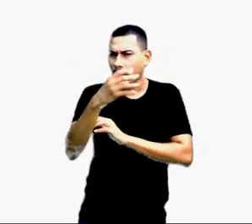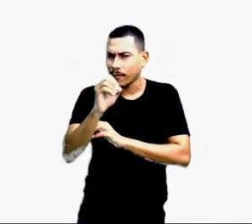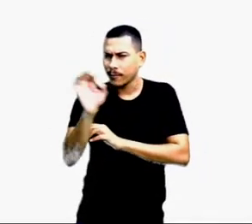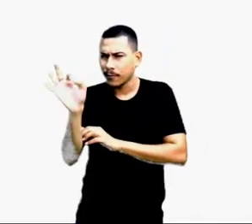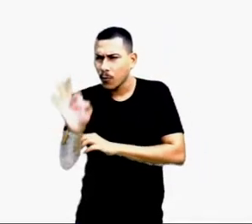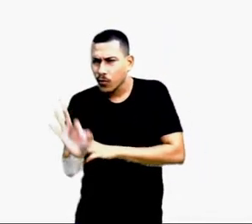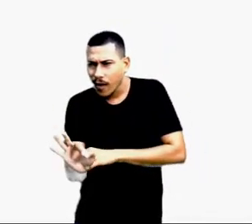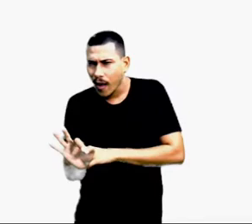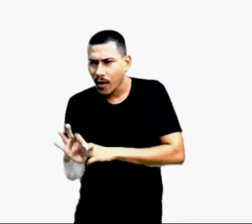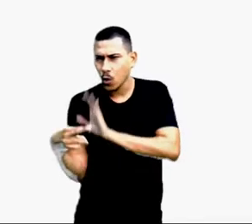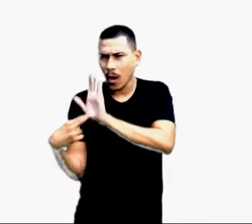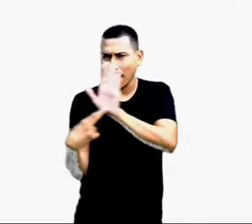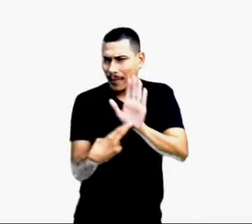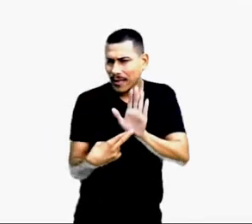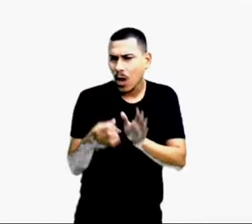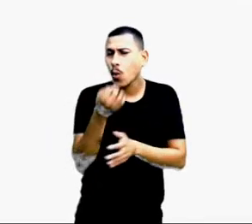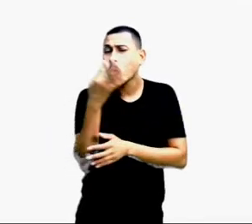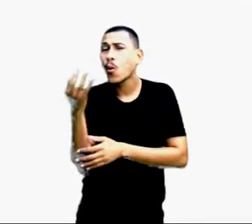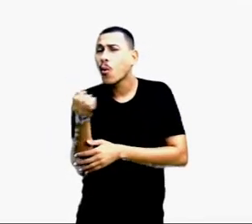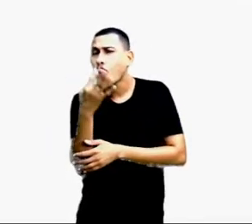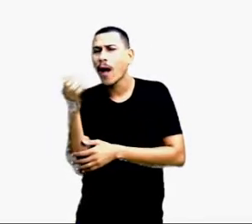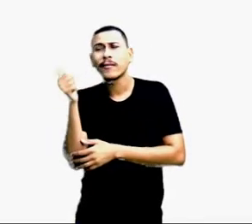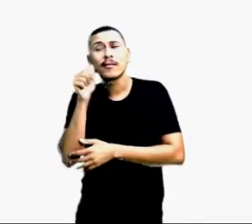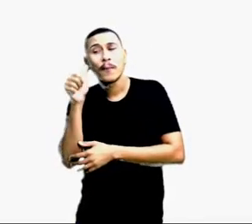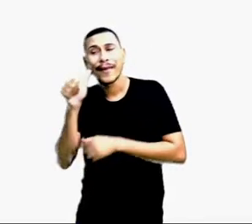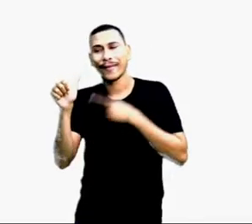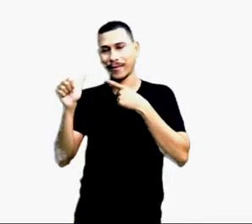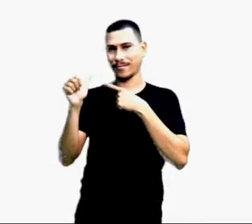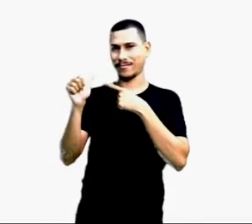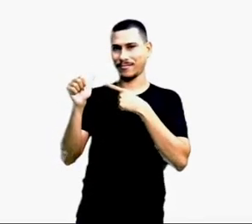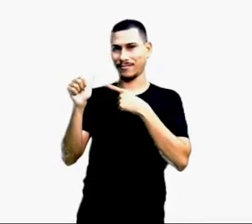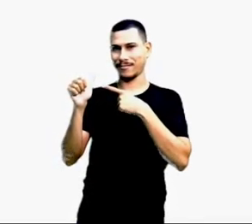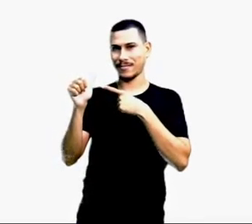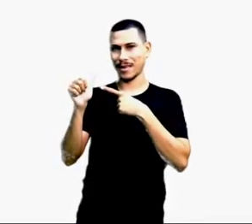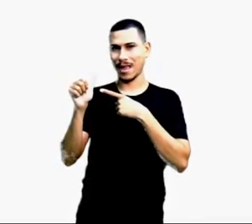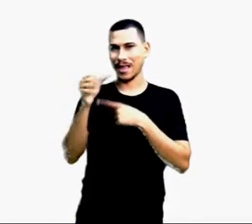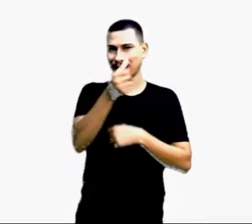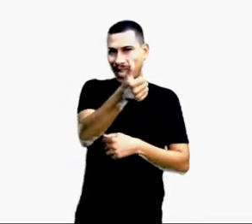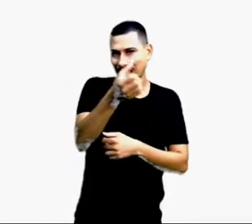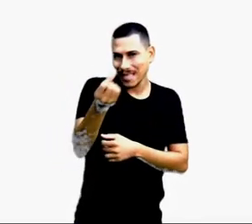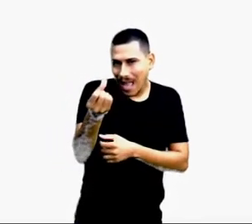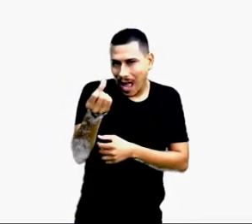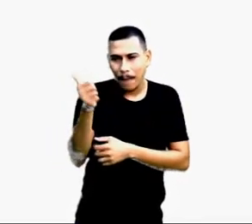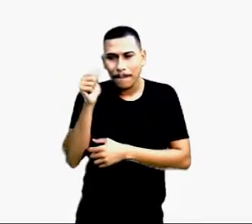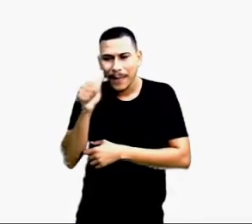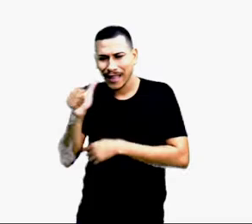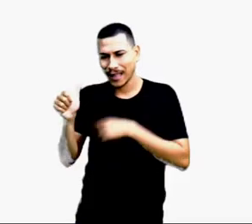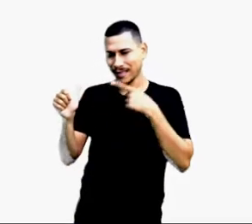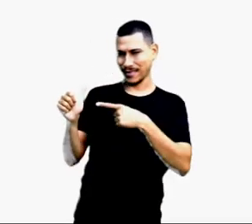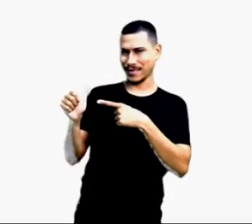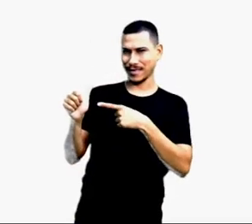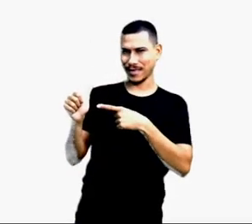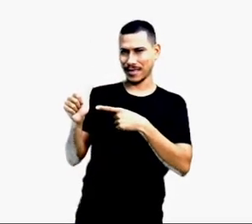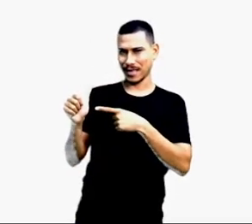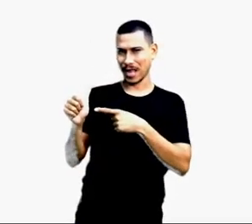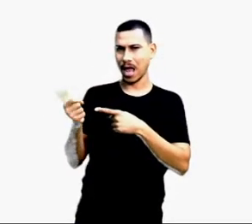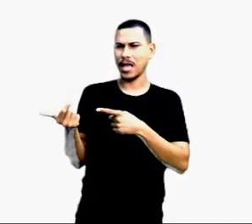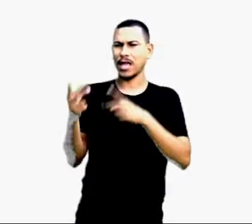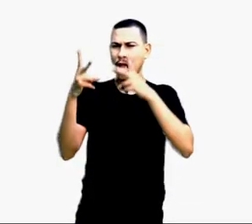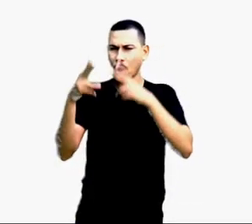40% corresponde a quantas meninas? Então, serão 16 meninas, que